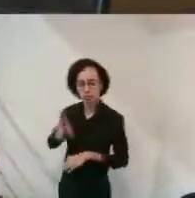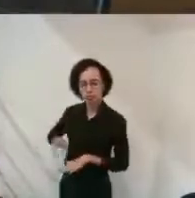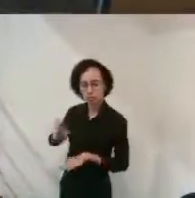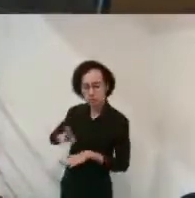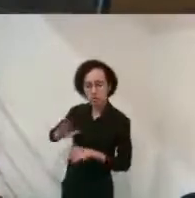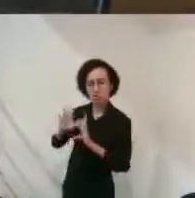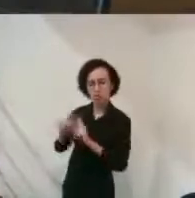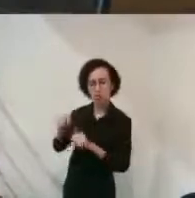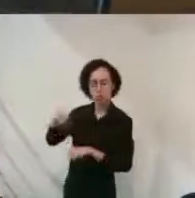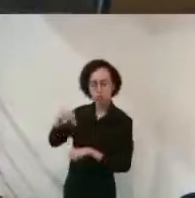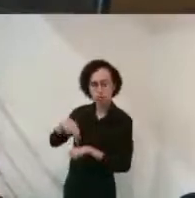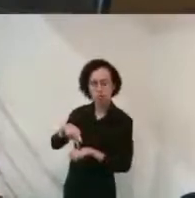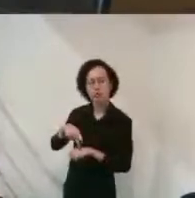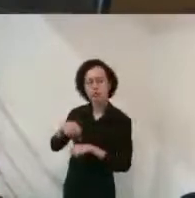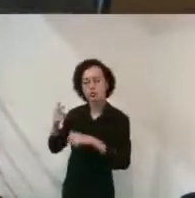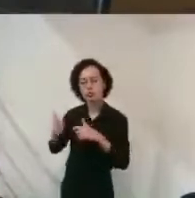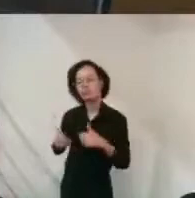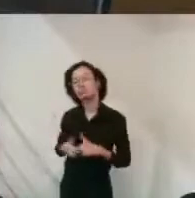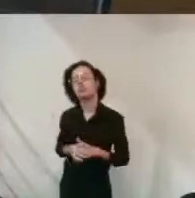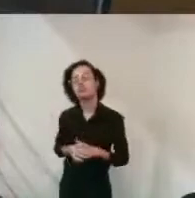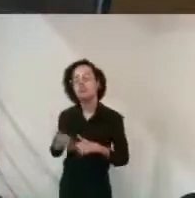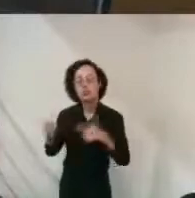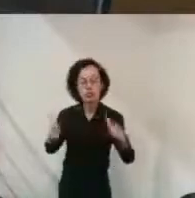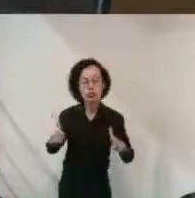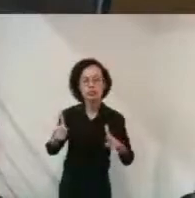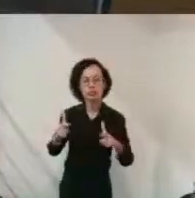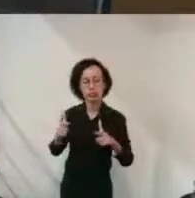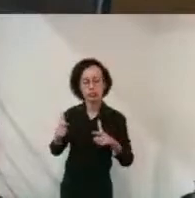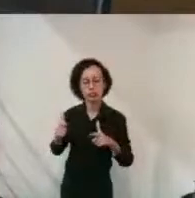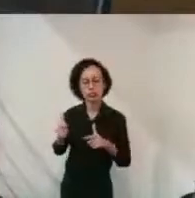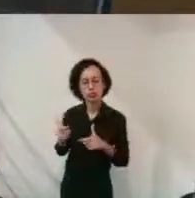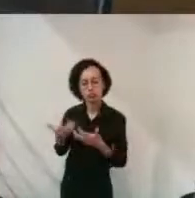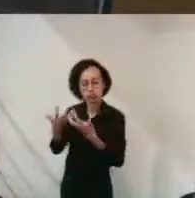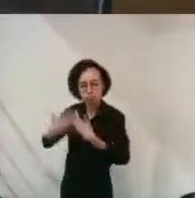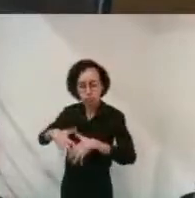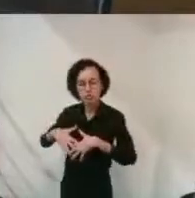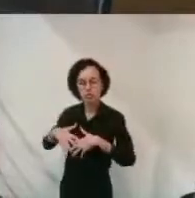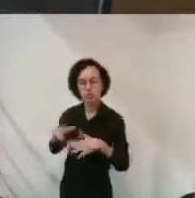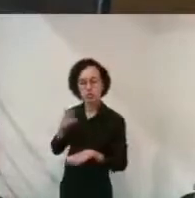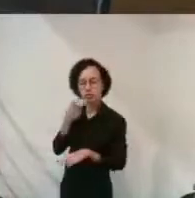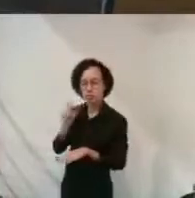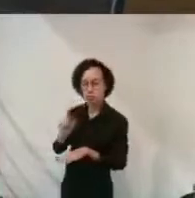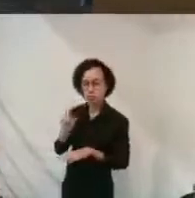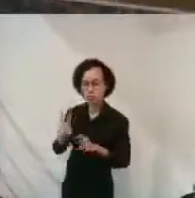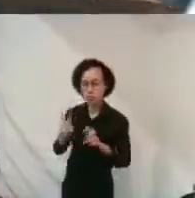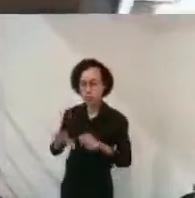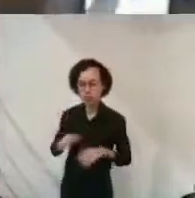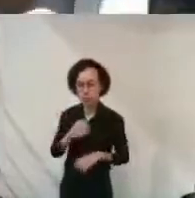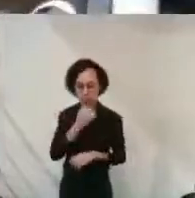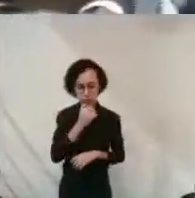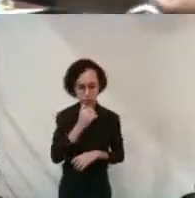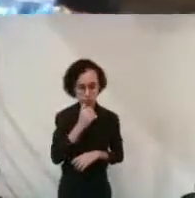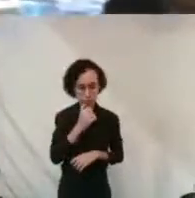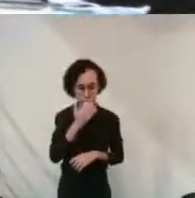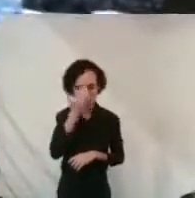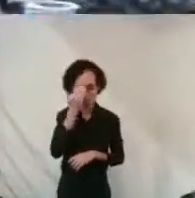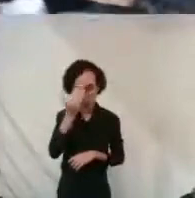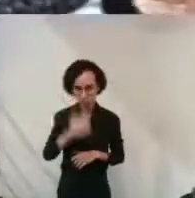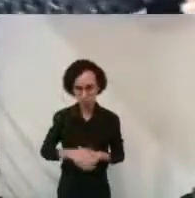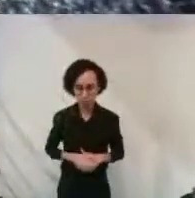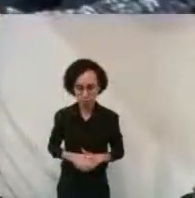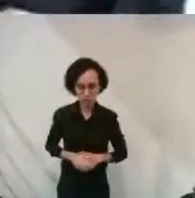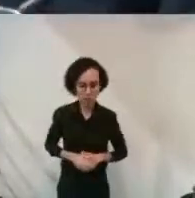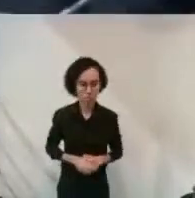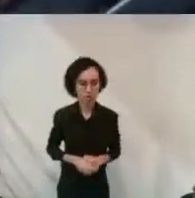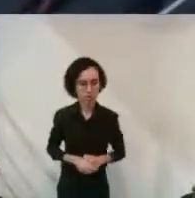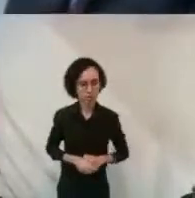todos os países, outros países, de forma muito eficiente, e a Luiz vai falar um pouquinho para a gente sobre isso. Obrigada. Então,